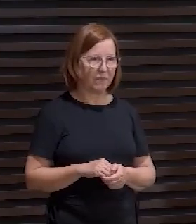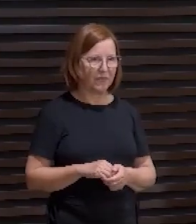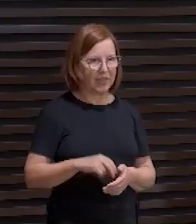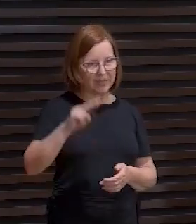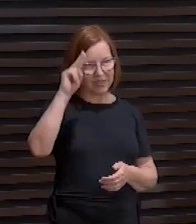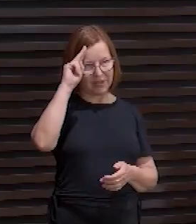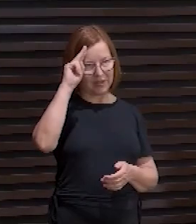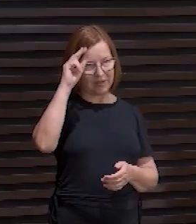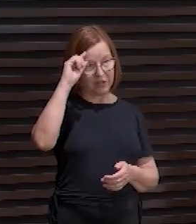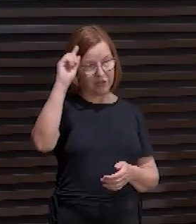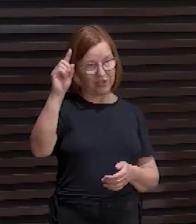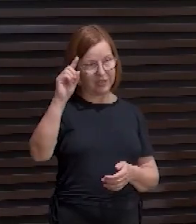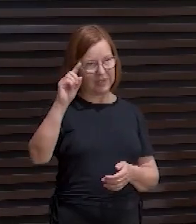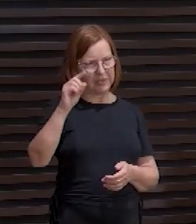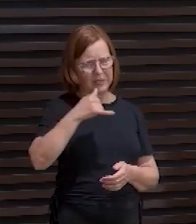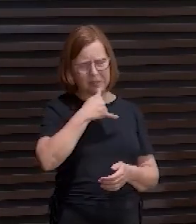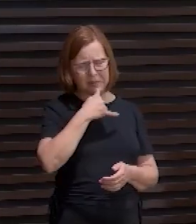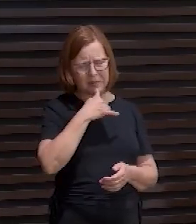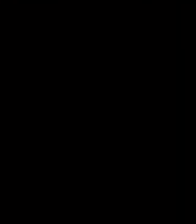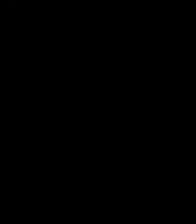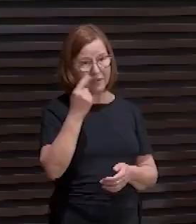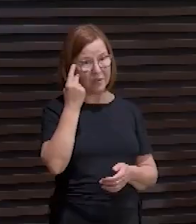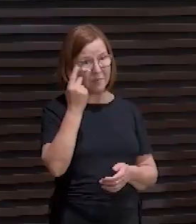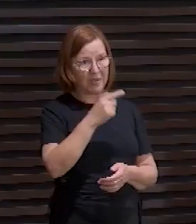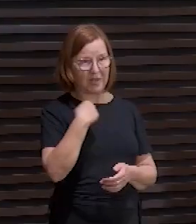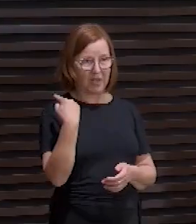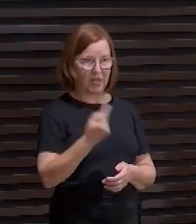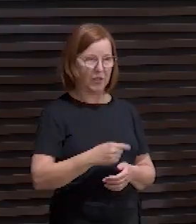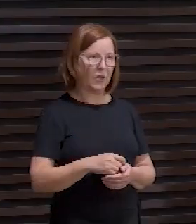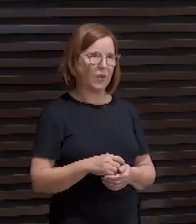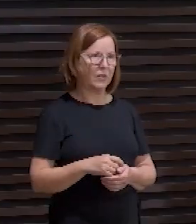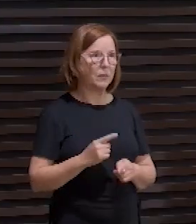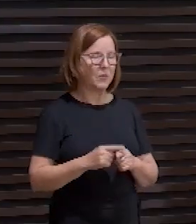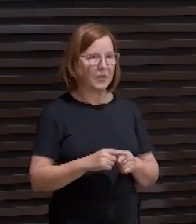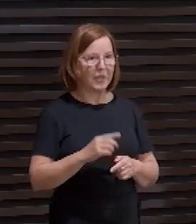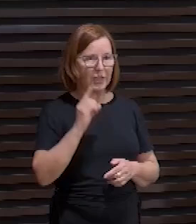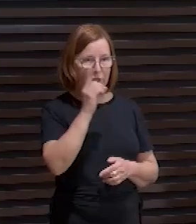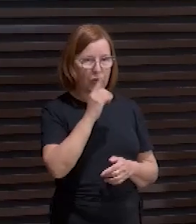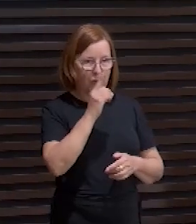dia muito triste para a nossa comunidade. No